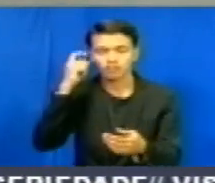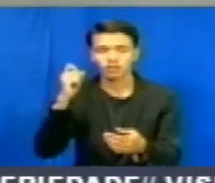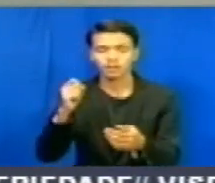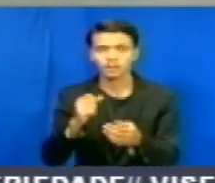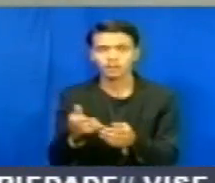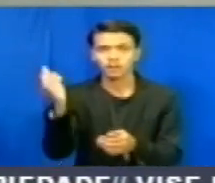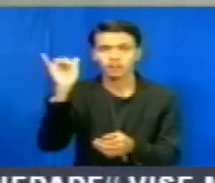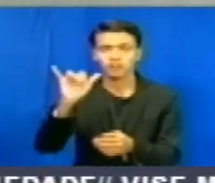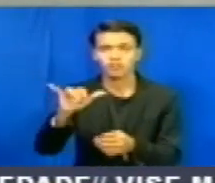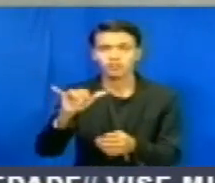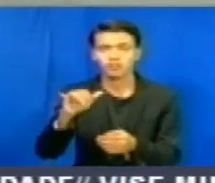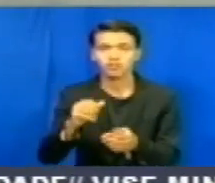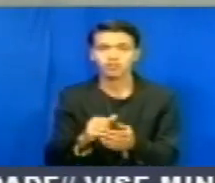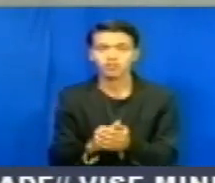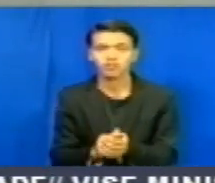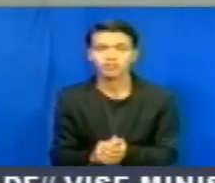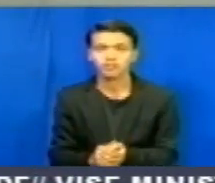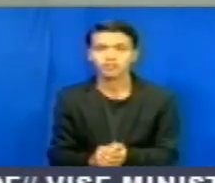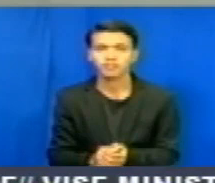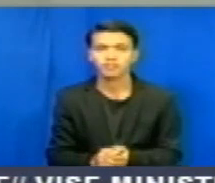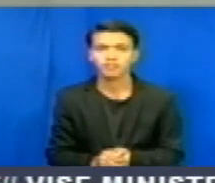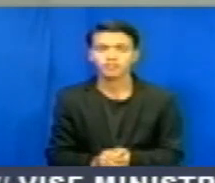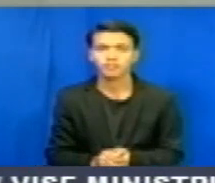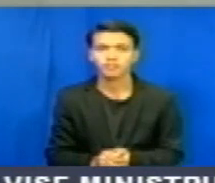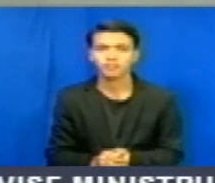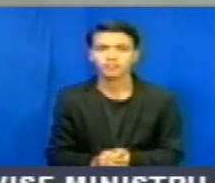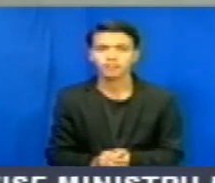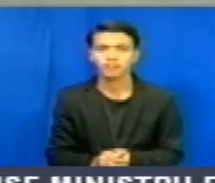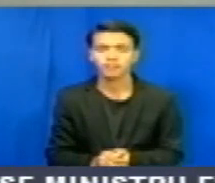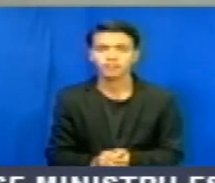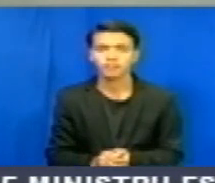casa. Lá, eu vou ter que ser um frente para mim,